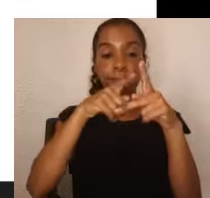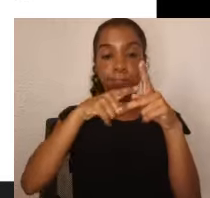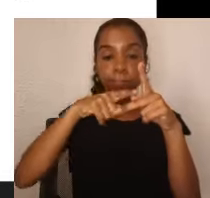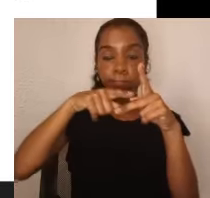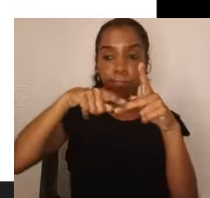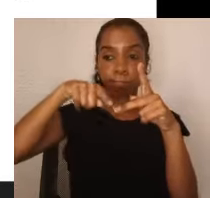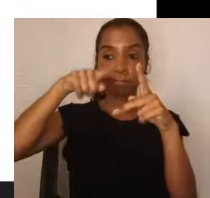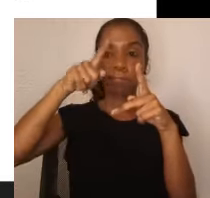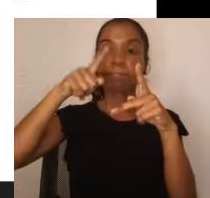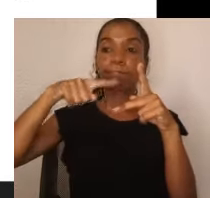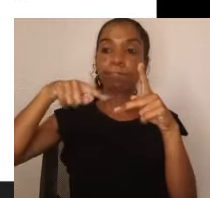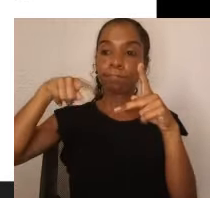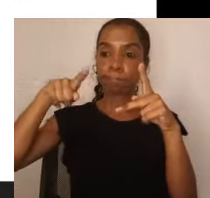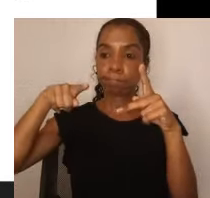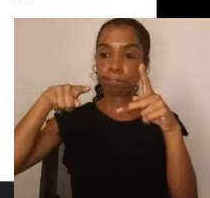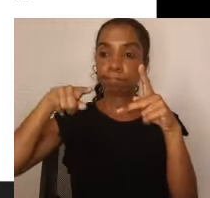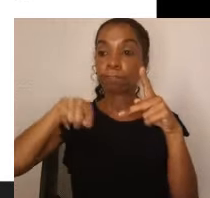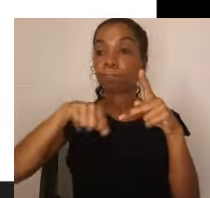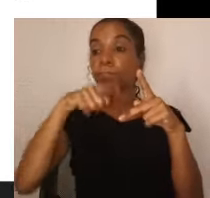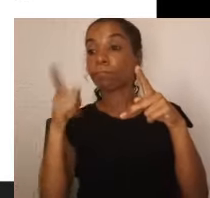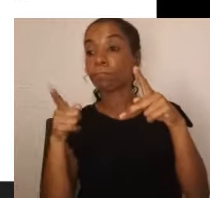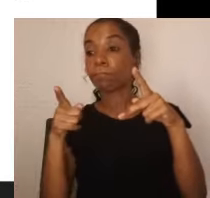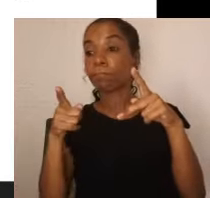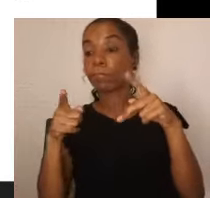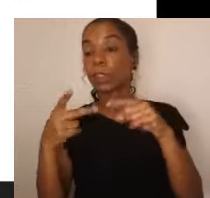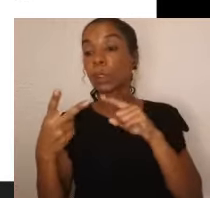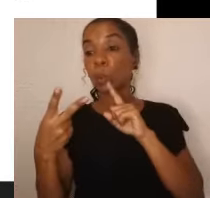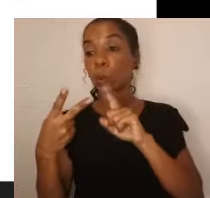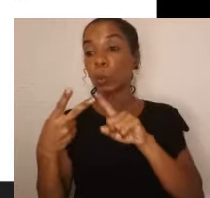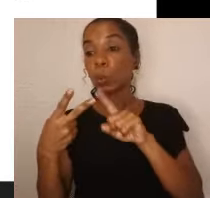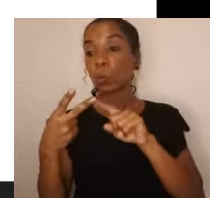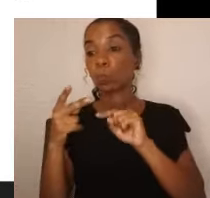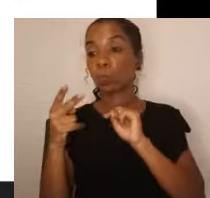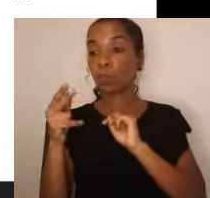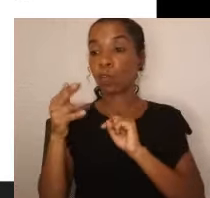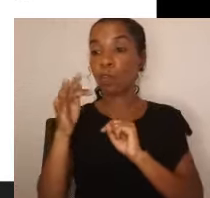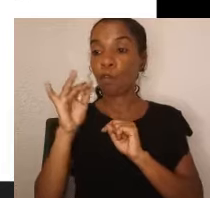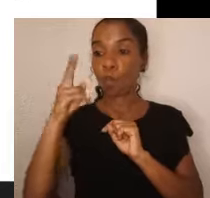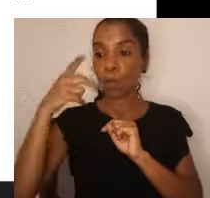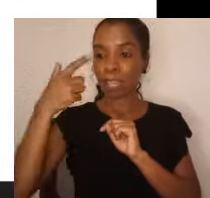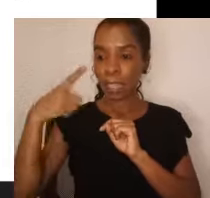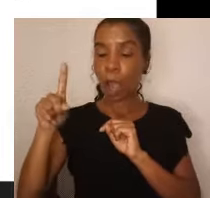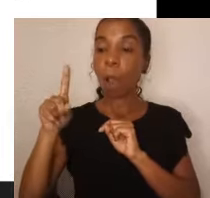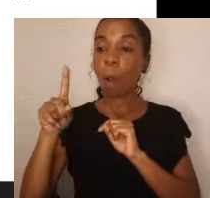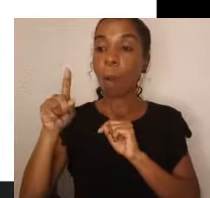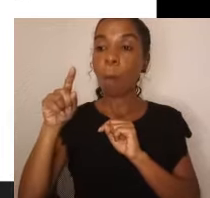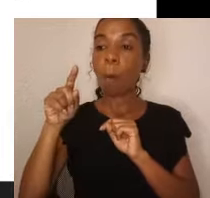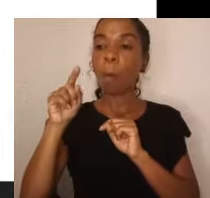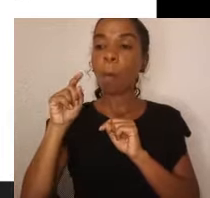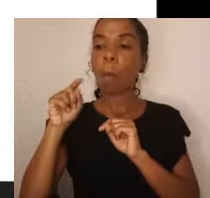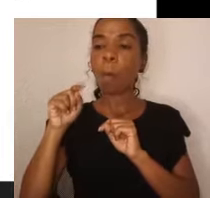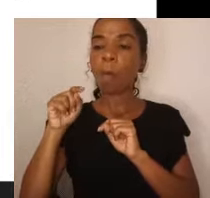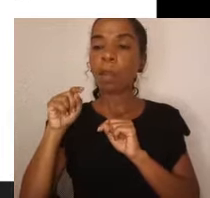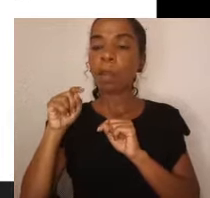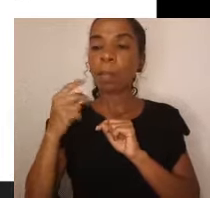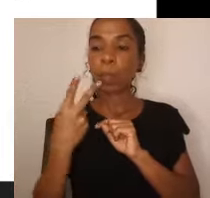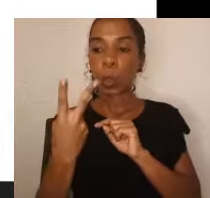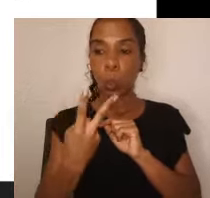como esboçado aqui. E a segunda função, ela tem